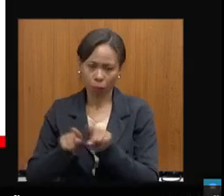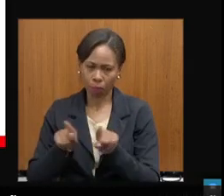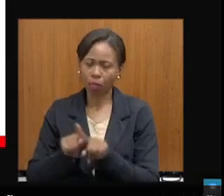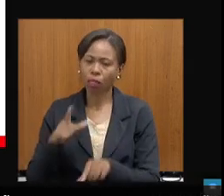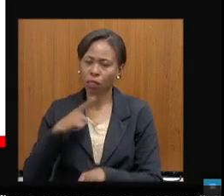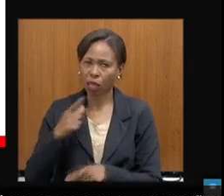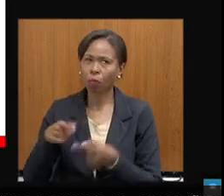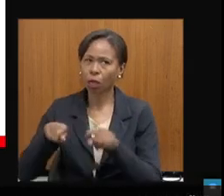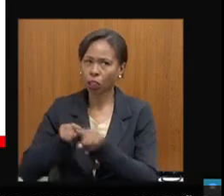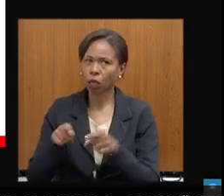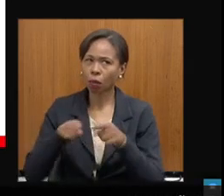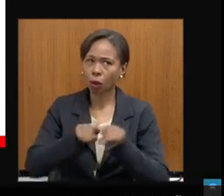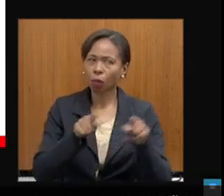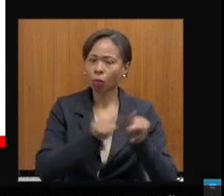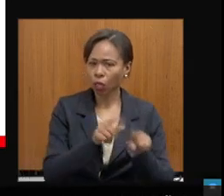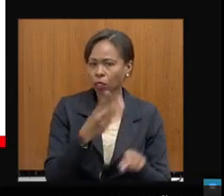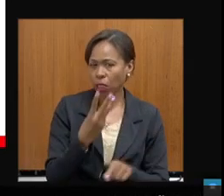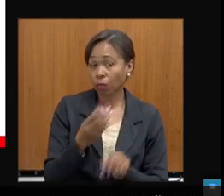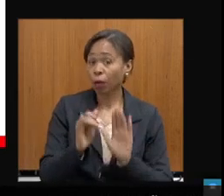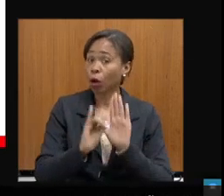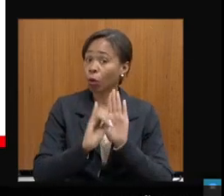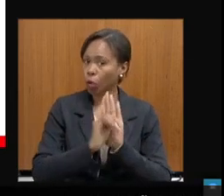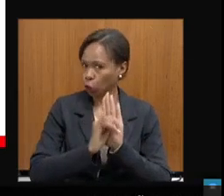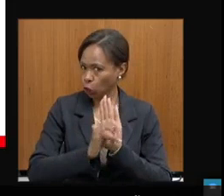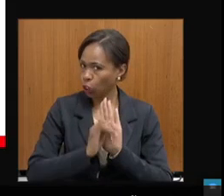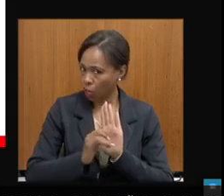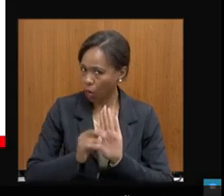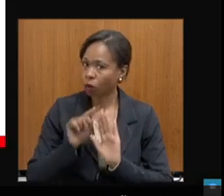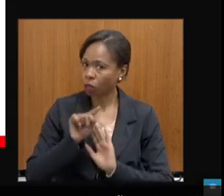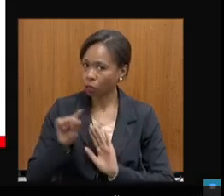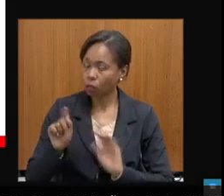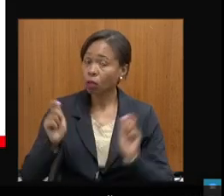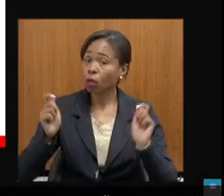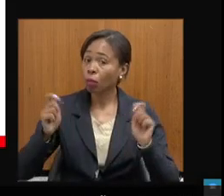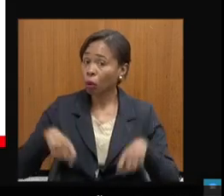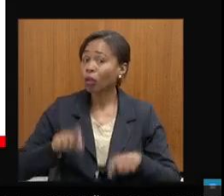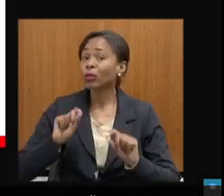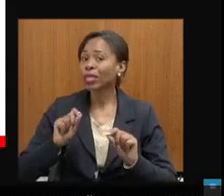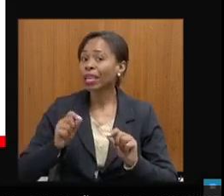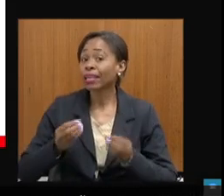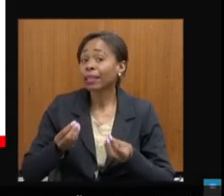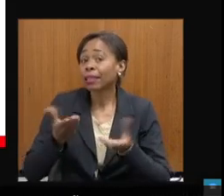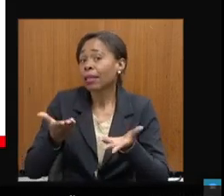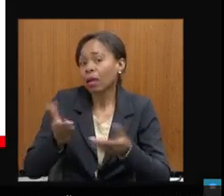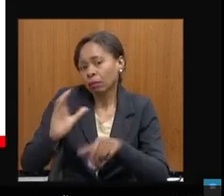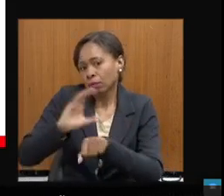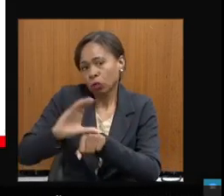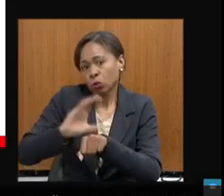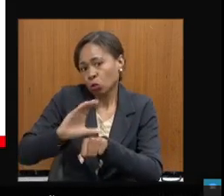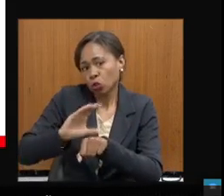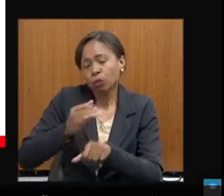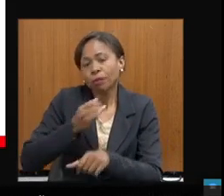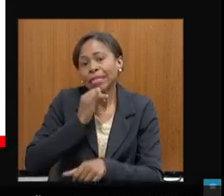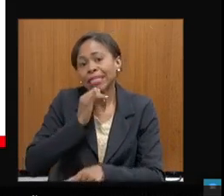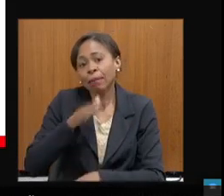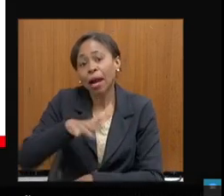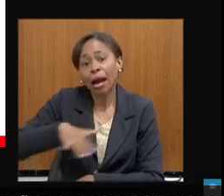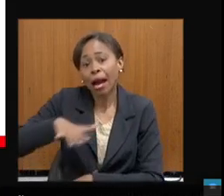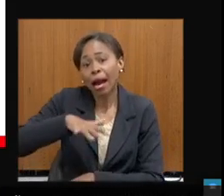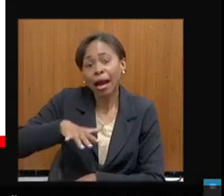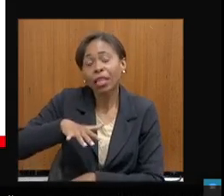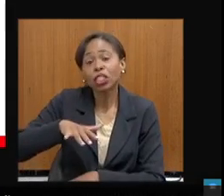devidamente credenciados por Edital e que podem oferecer cursos é por exemplo na área de programação